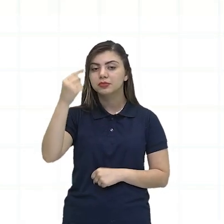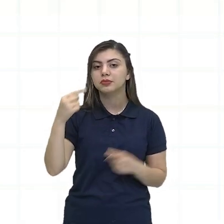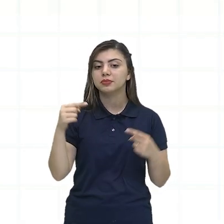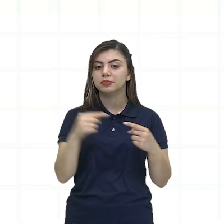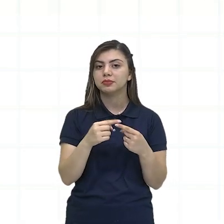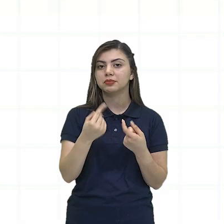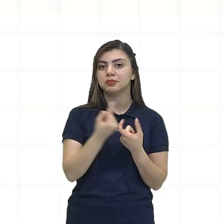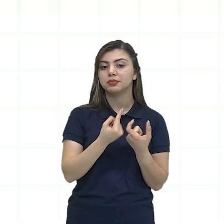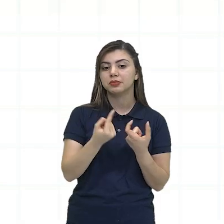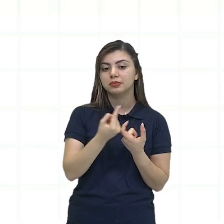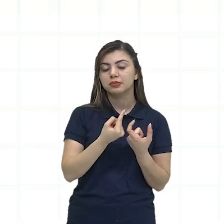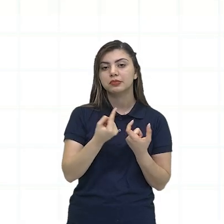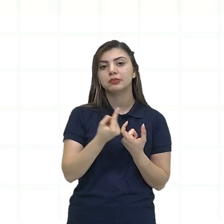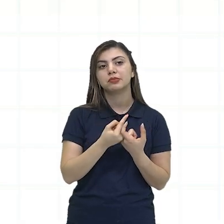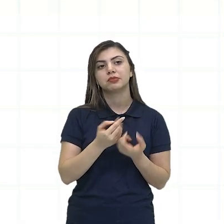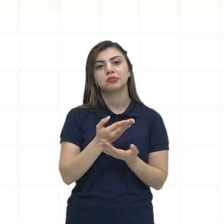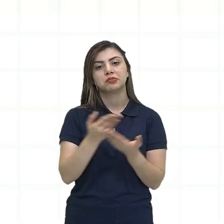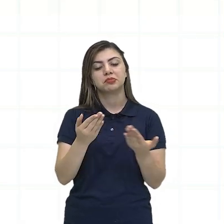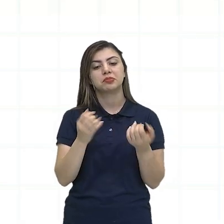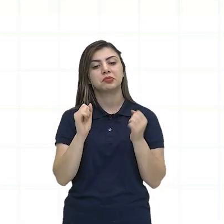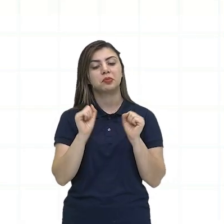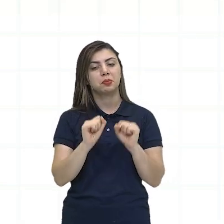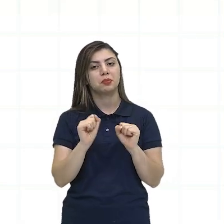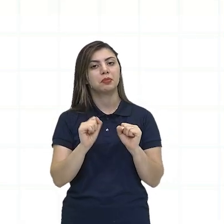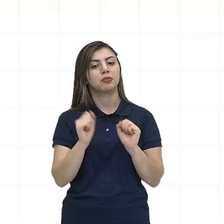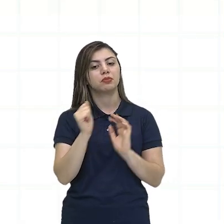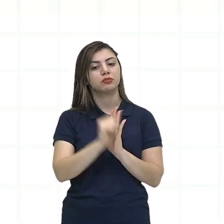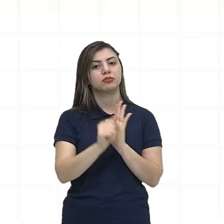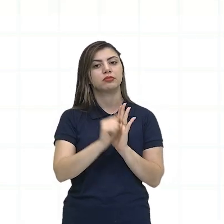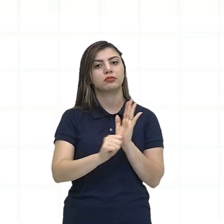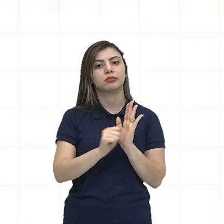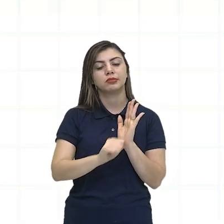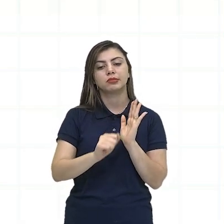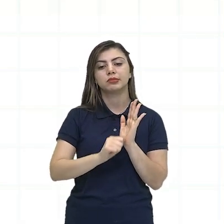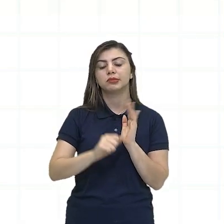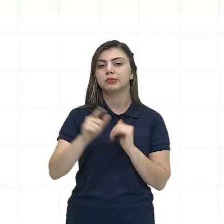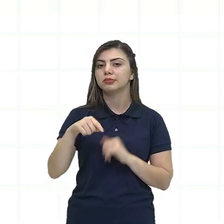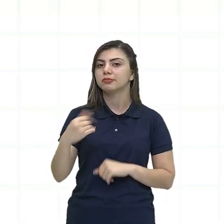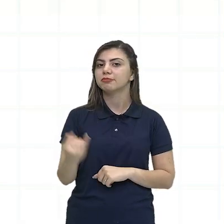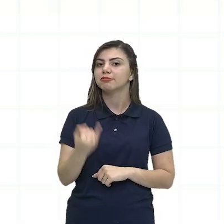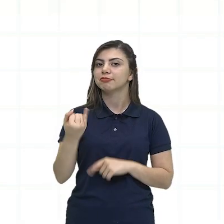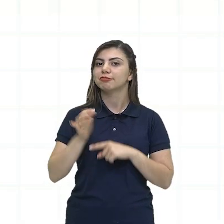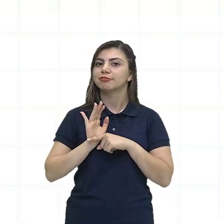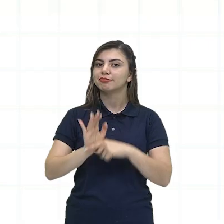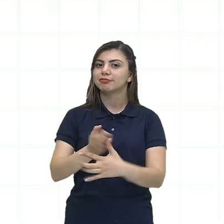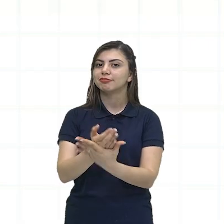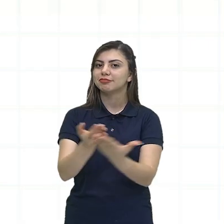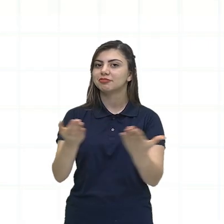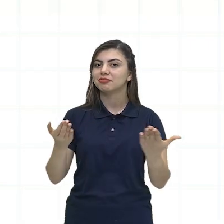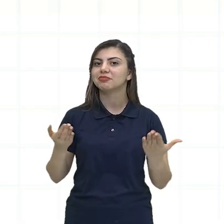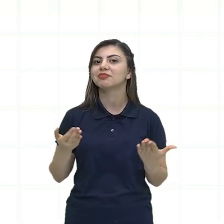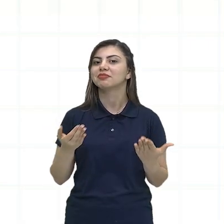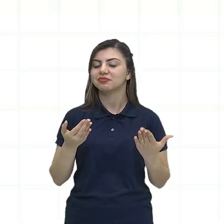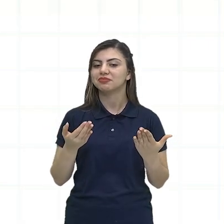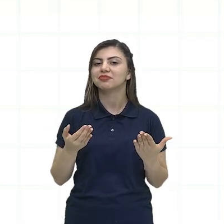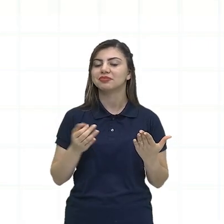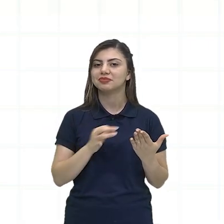singular. Então, vocês podem até anotar que saber isso aqui vai ajudar vocês em